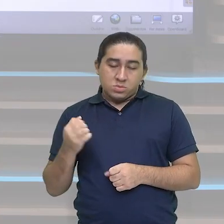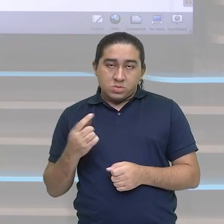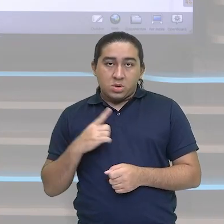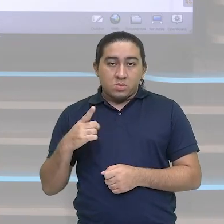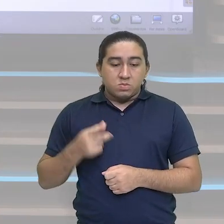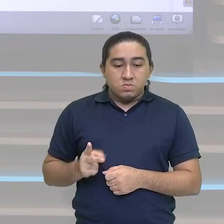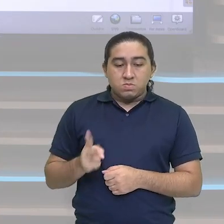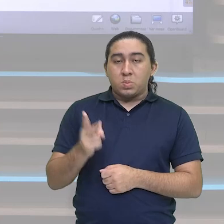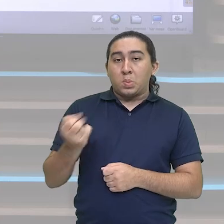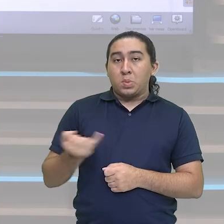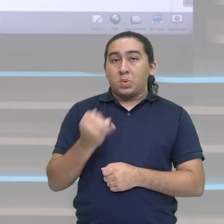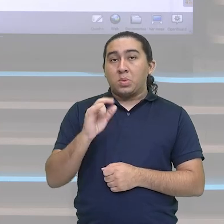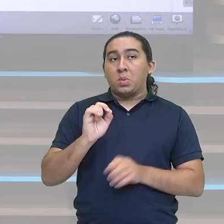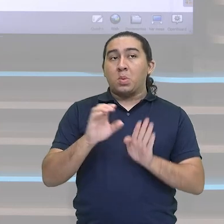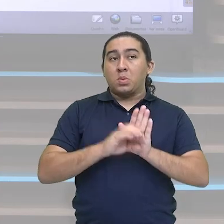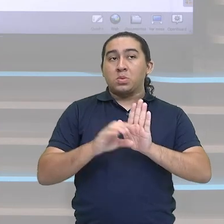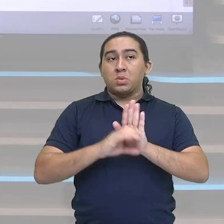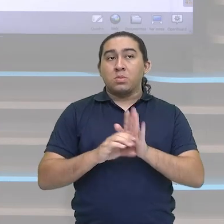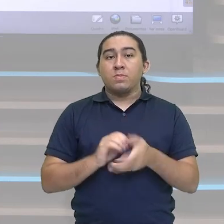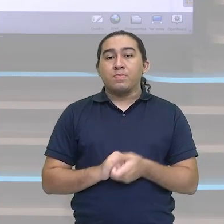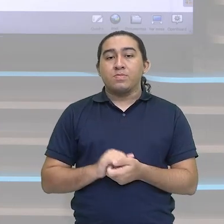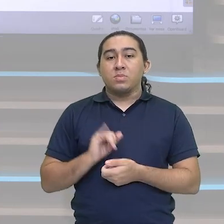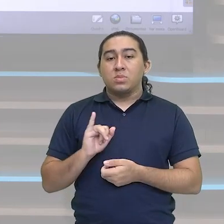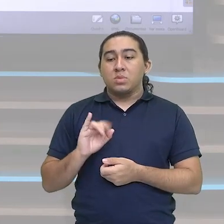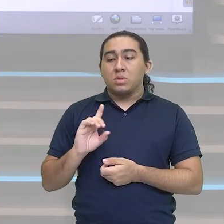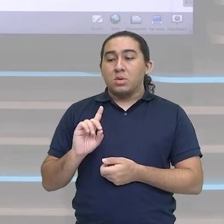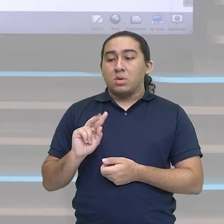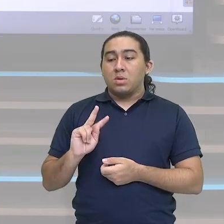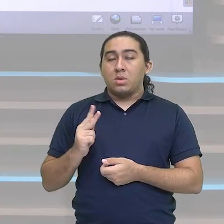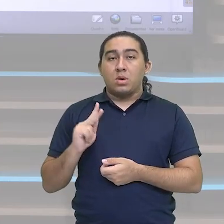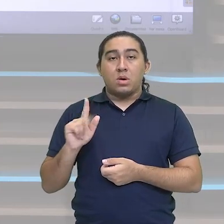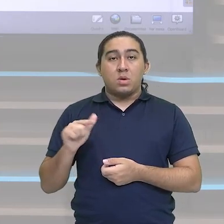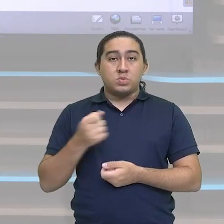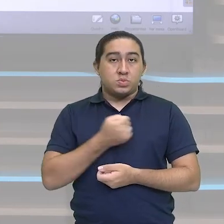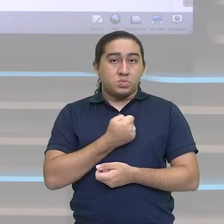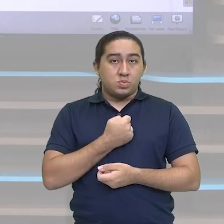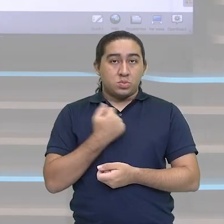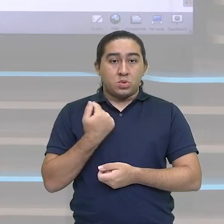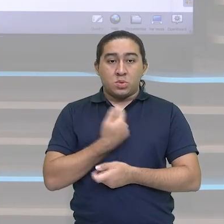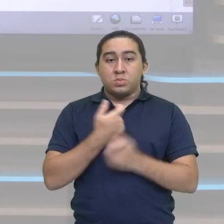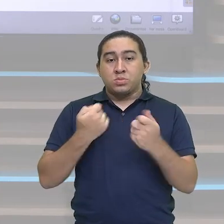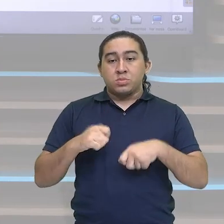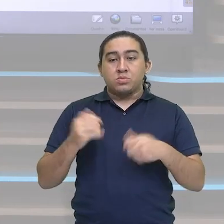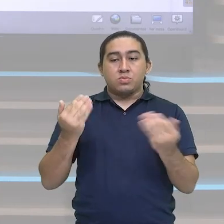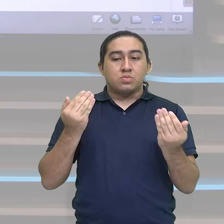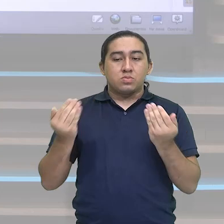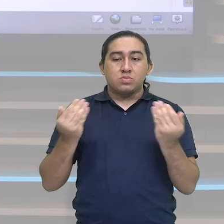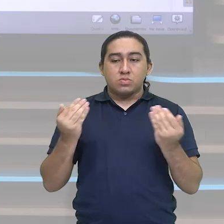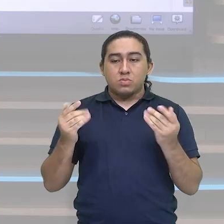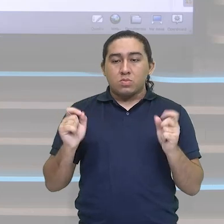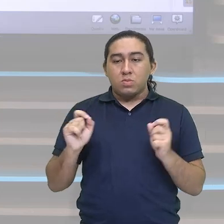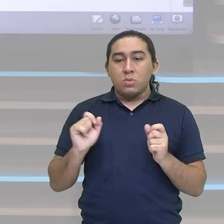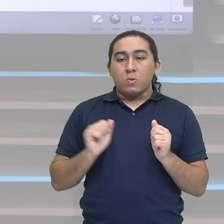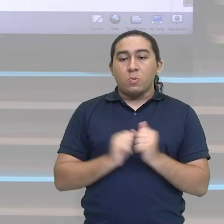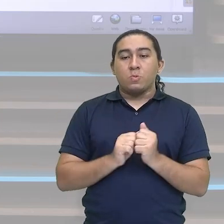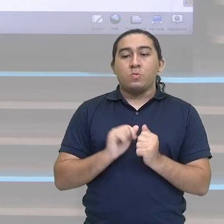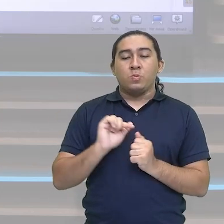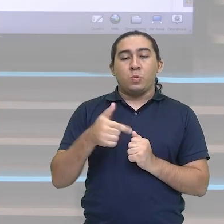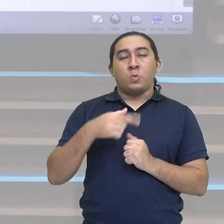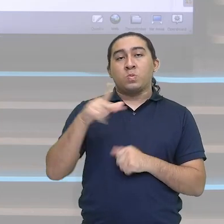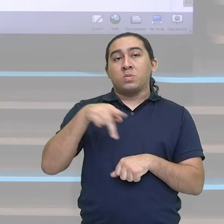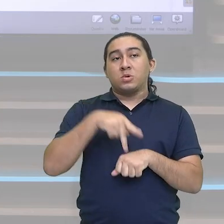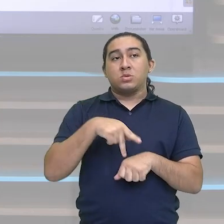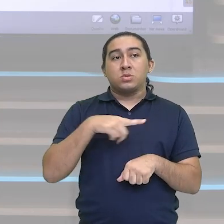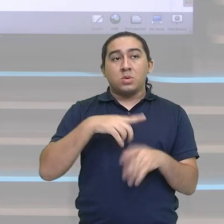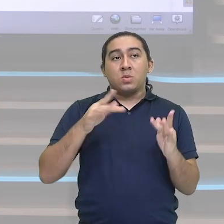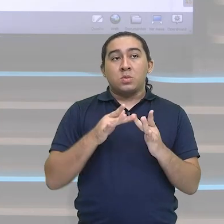o conceito. O IDH é um índice numérico onde a gente consegue comparar como cada país está lidando com a